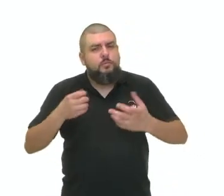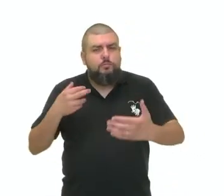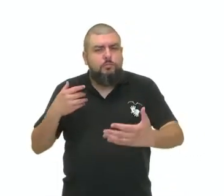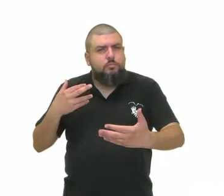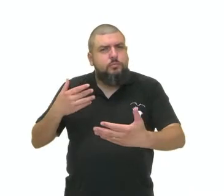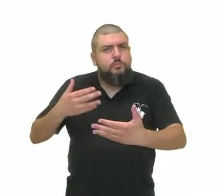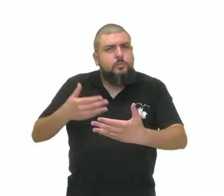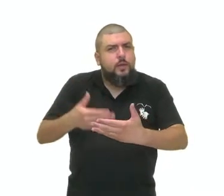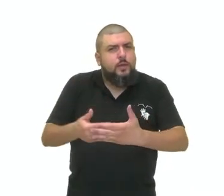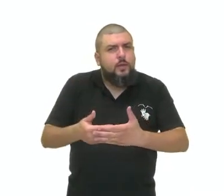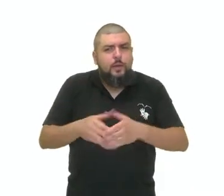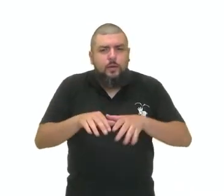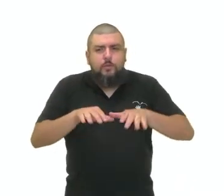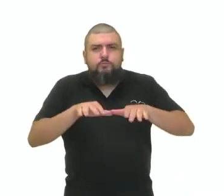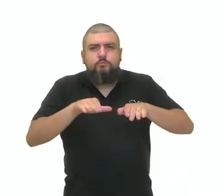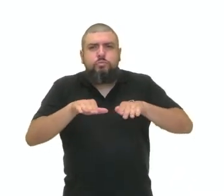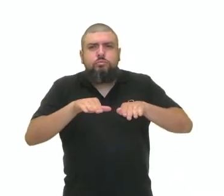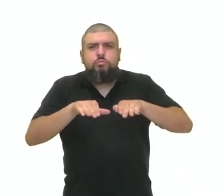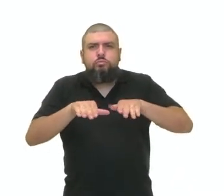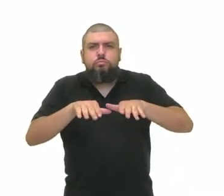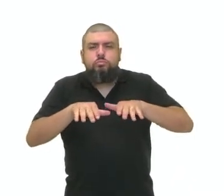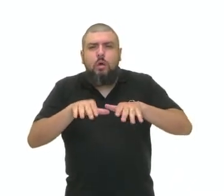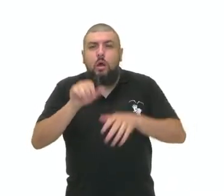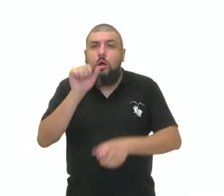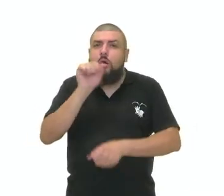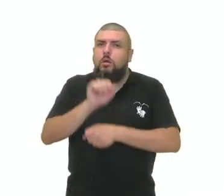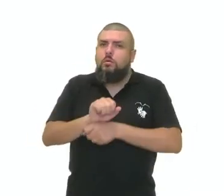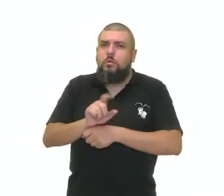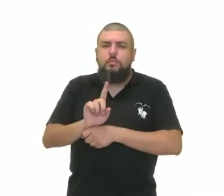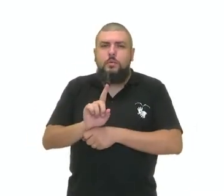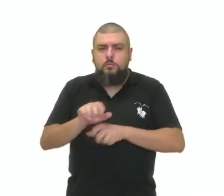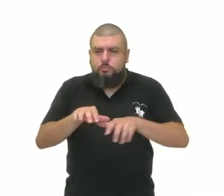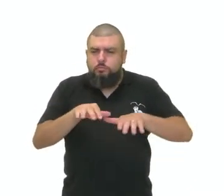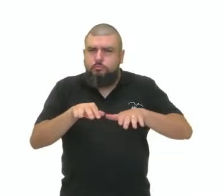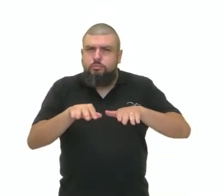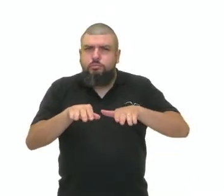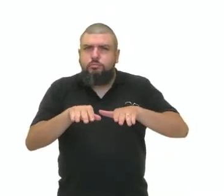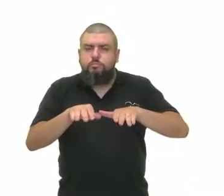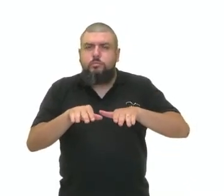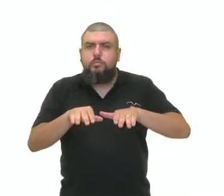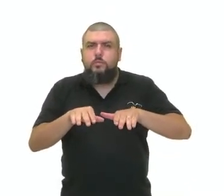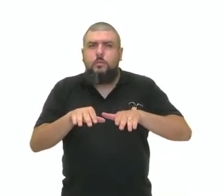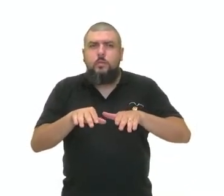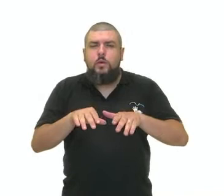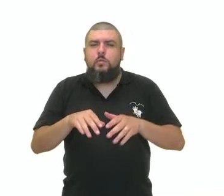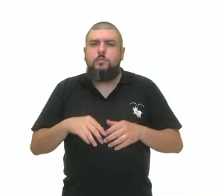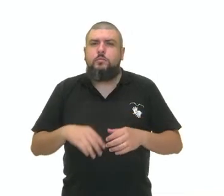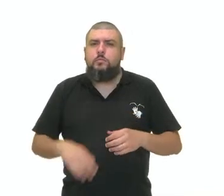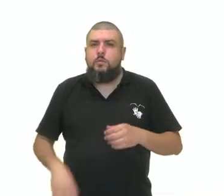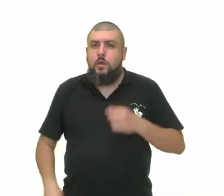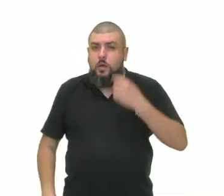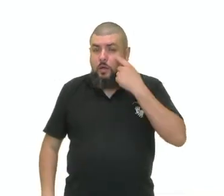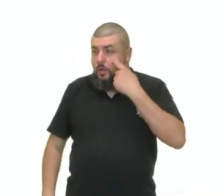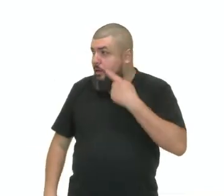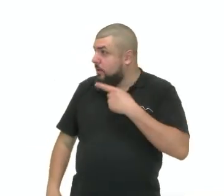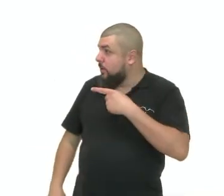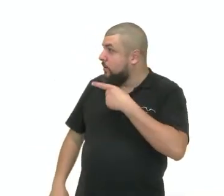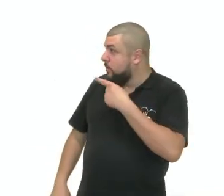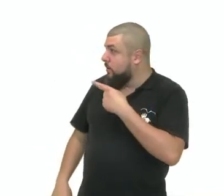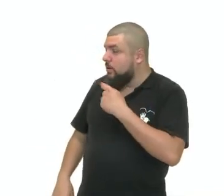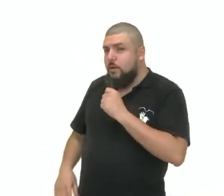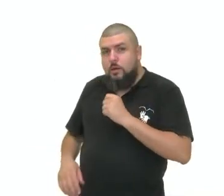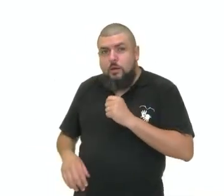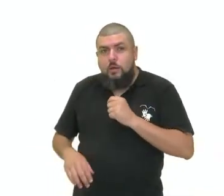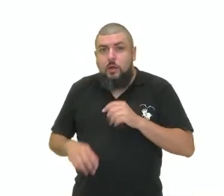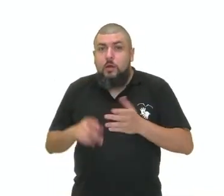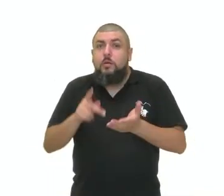aqui é uma parte do que é a grande fenda, né? Na verdade, é muito maior do que isso aqui. Ela está debaixo do solo, né?